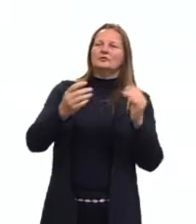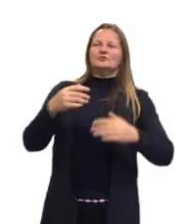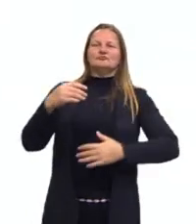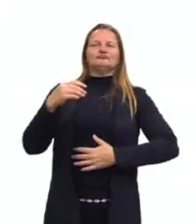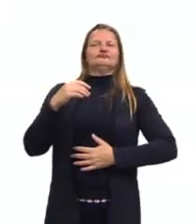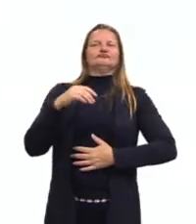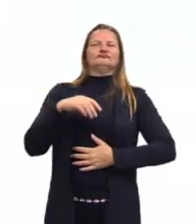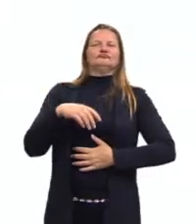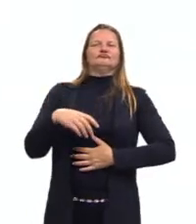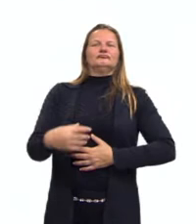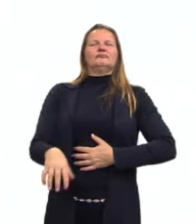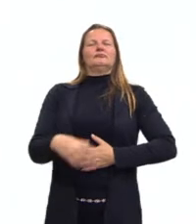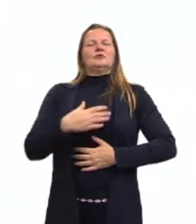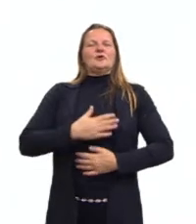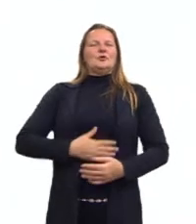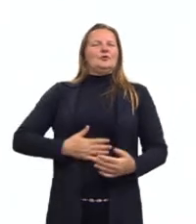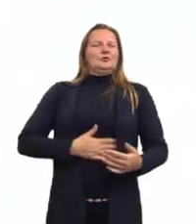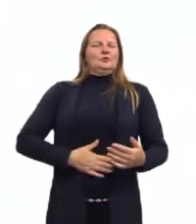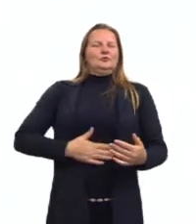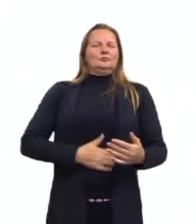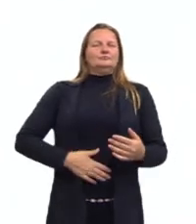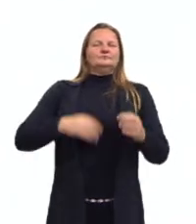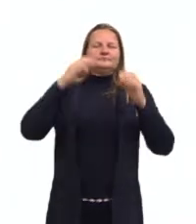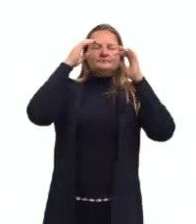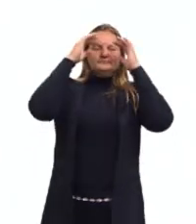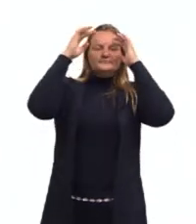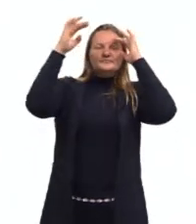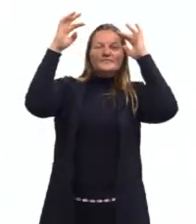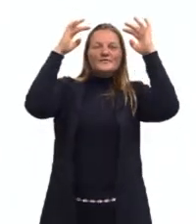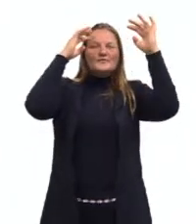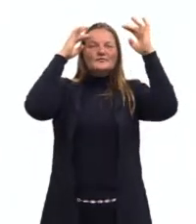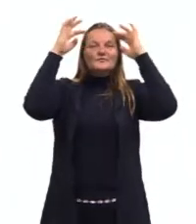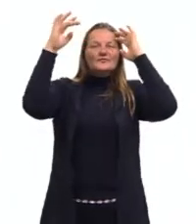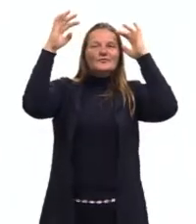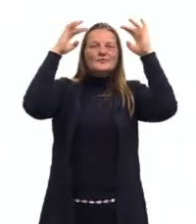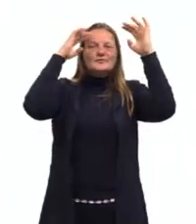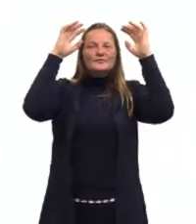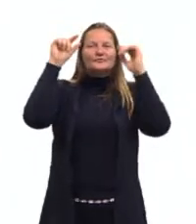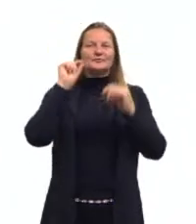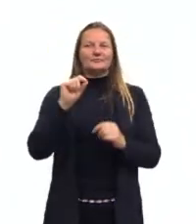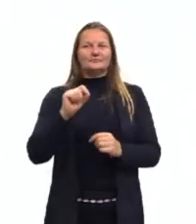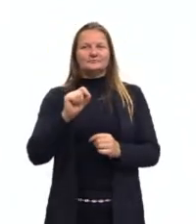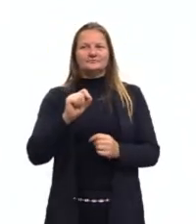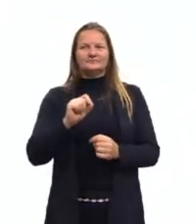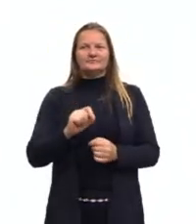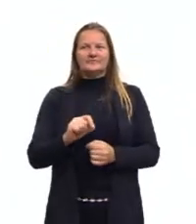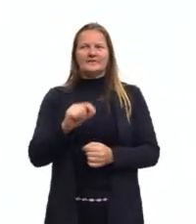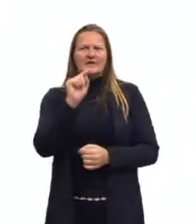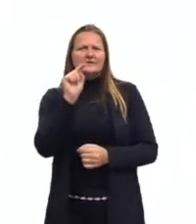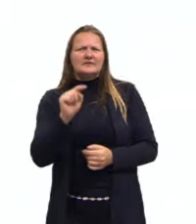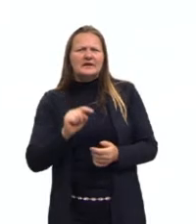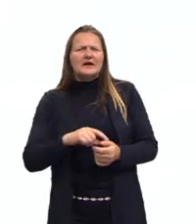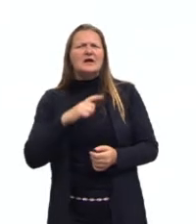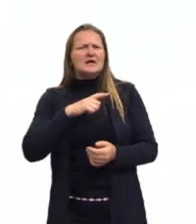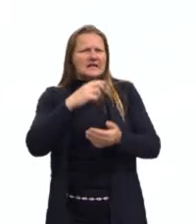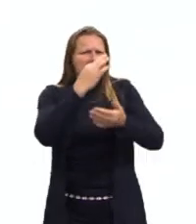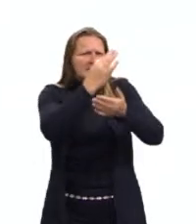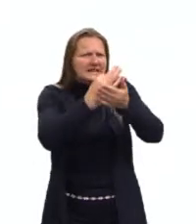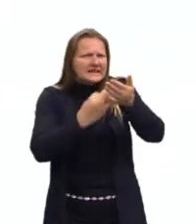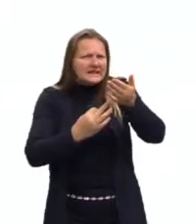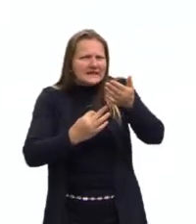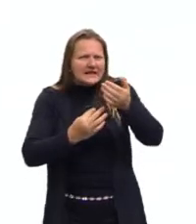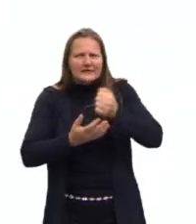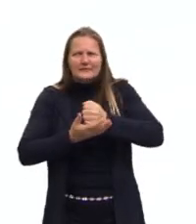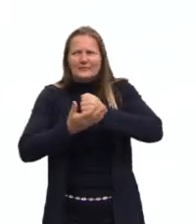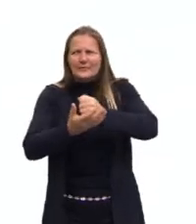barriga saciado e Sonhando sonhando o quê será que texto de apoio é de comer